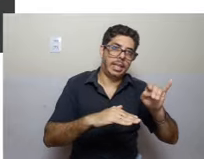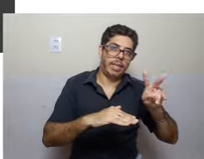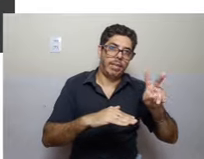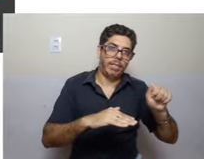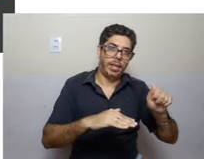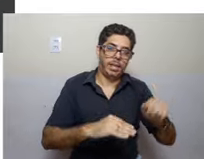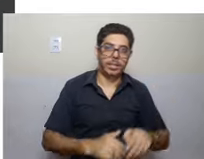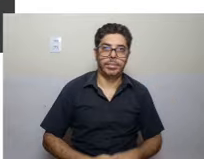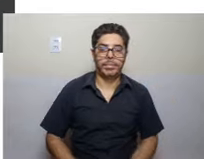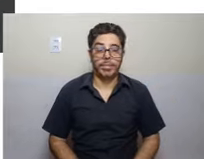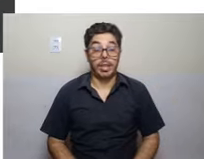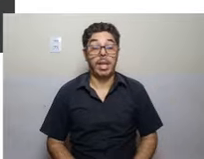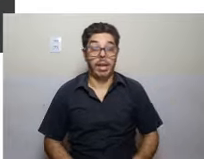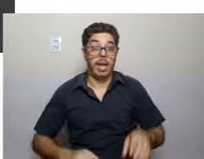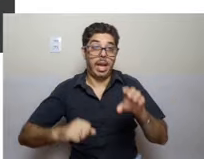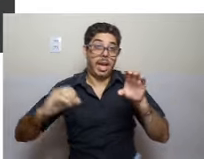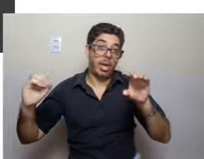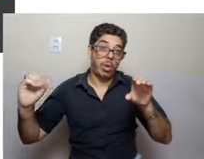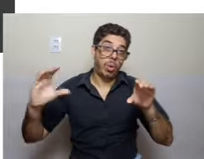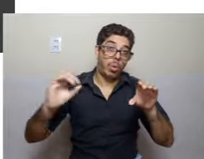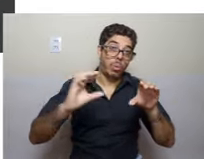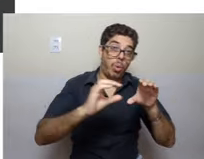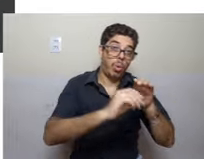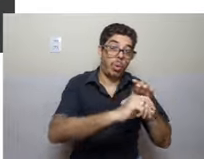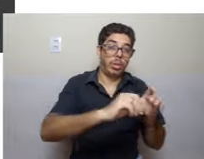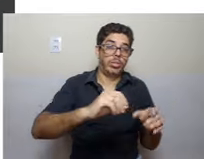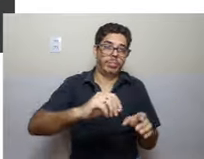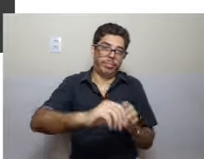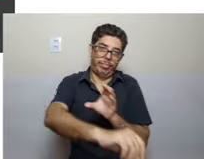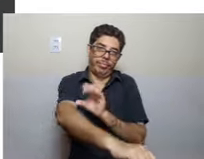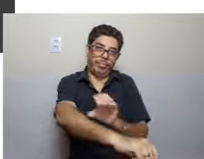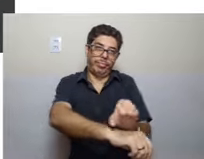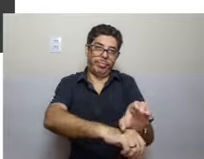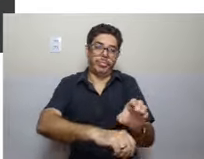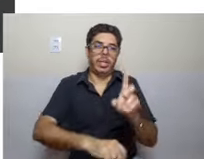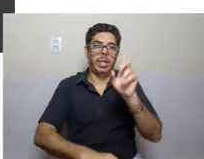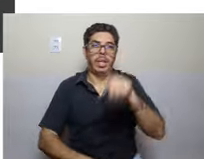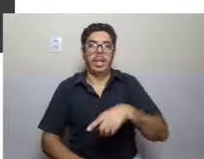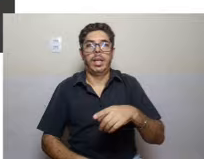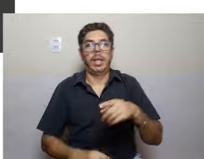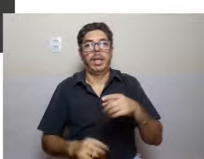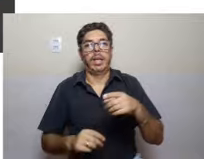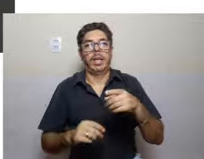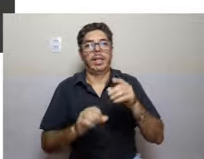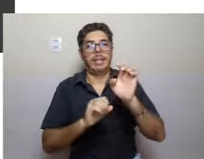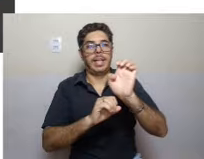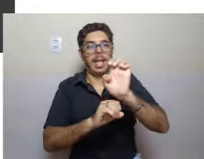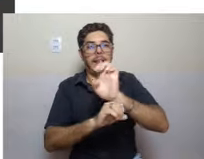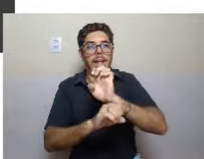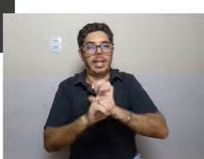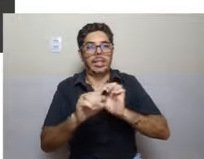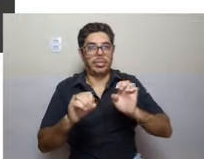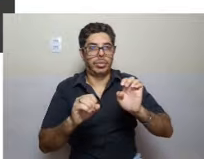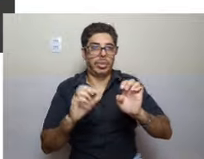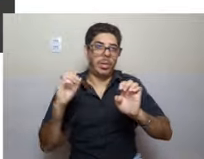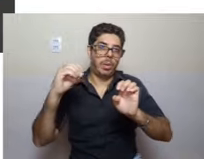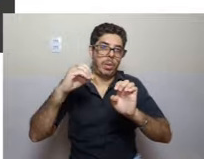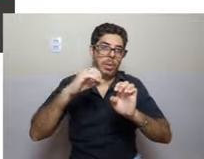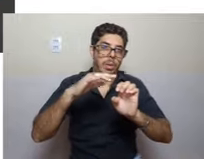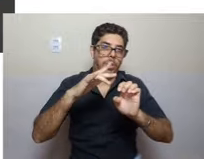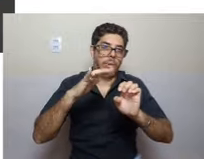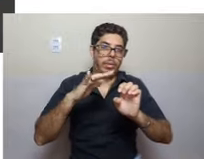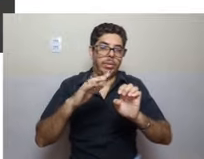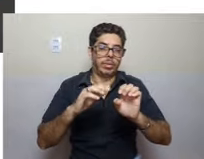corrente, na verdade, se deve ao movimento dos elétrons carregados negativamente, mas, por motivos históricos, o sentido